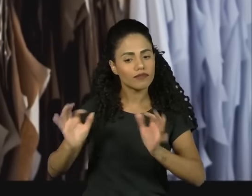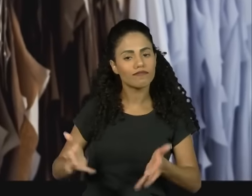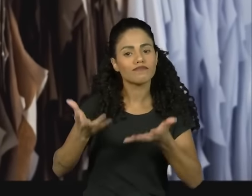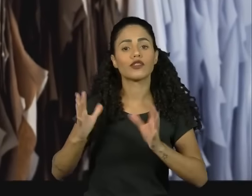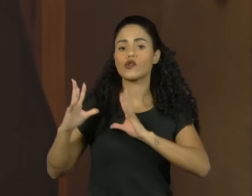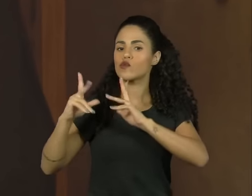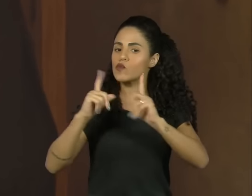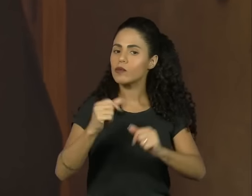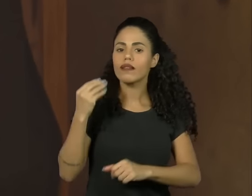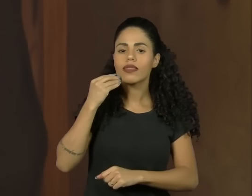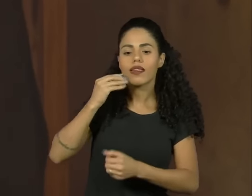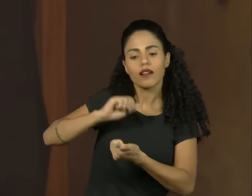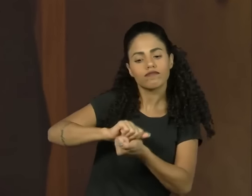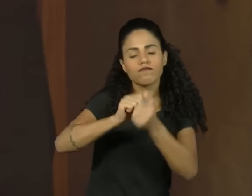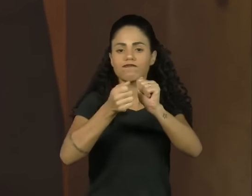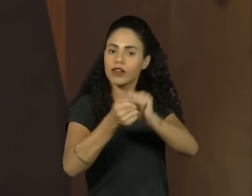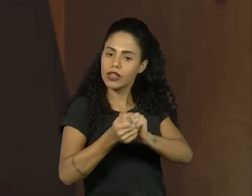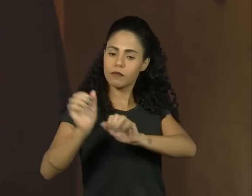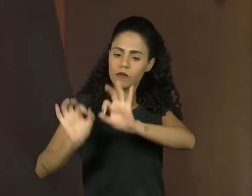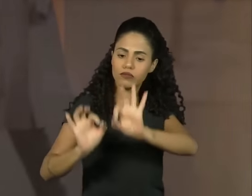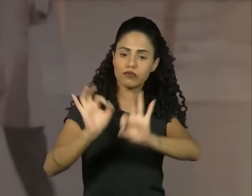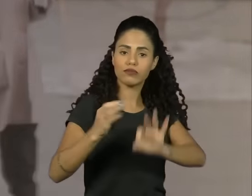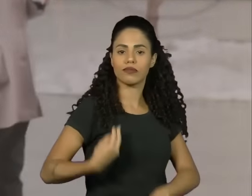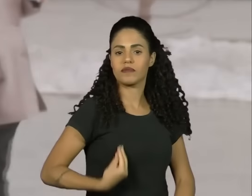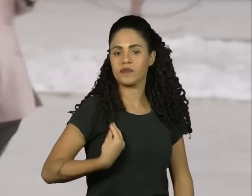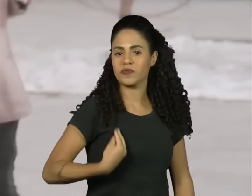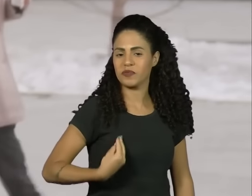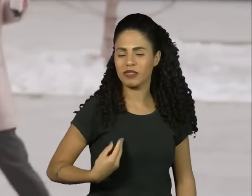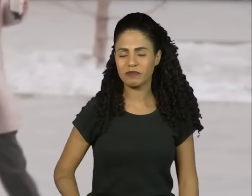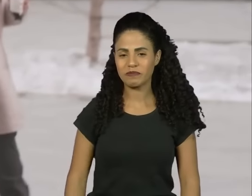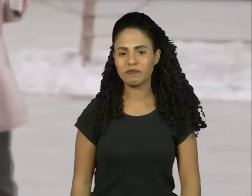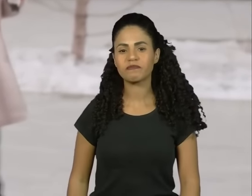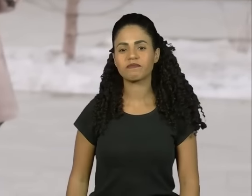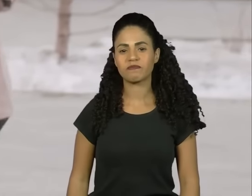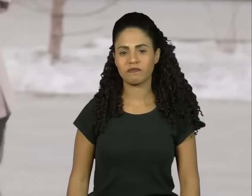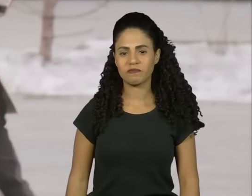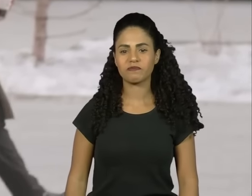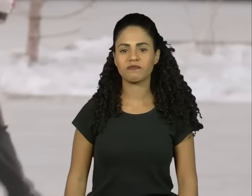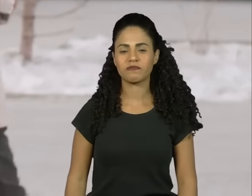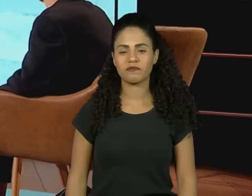seus desdobramentos no mundo e na vida.